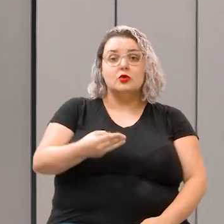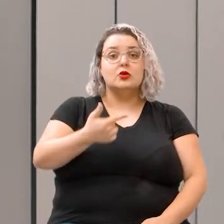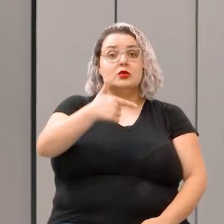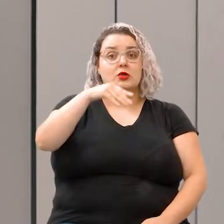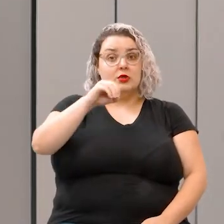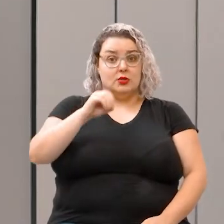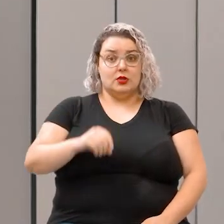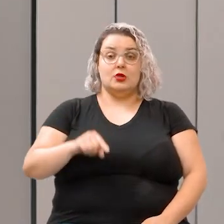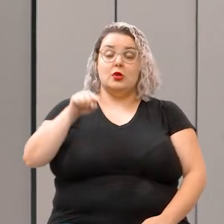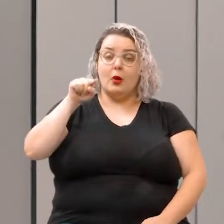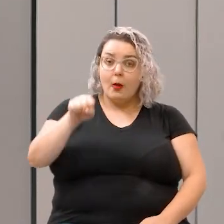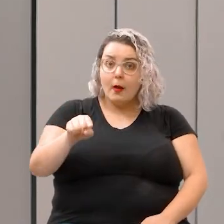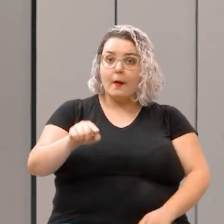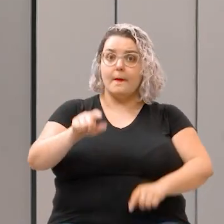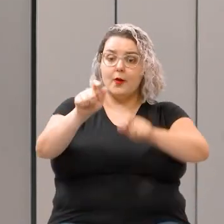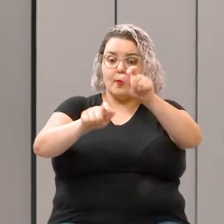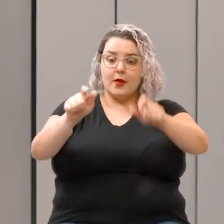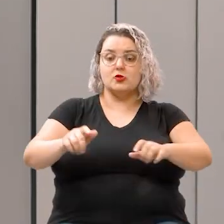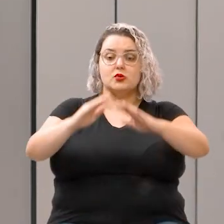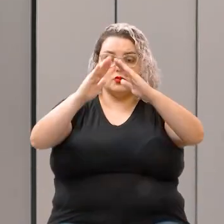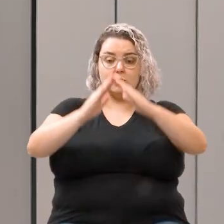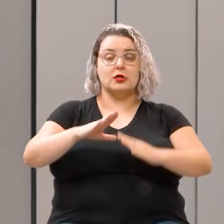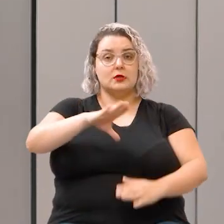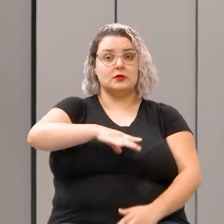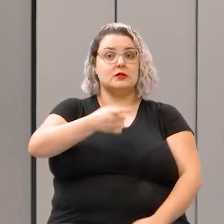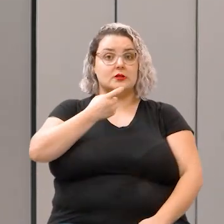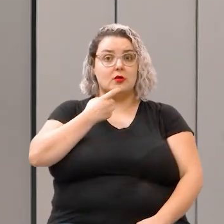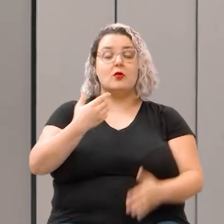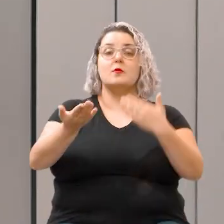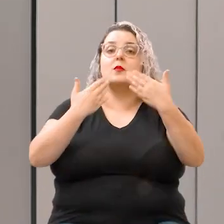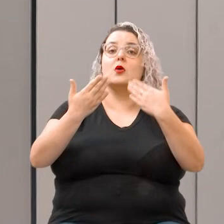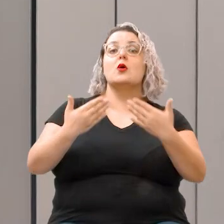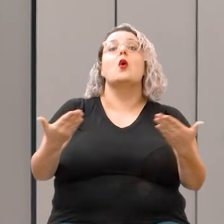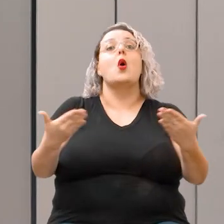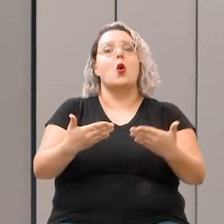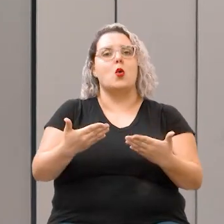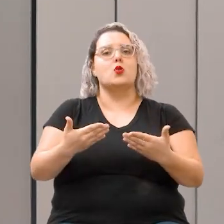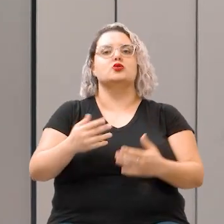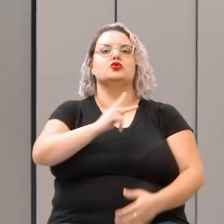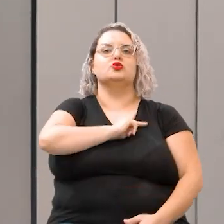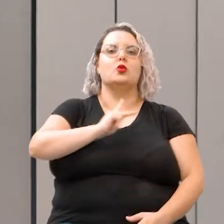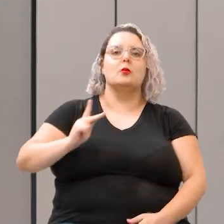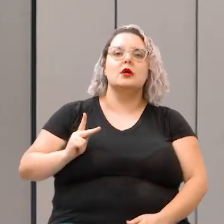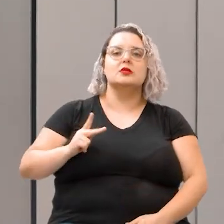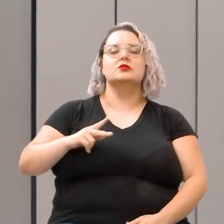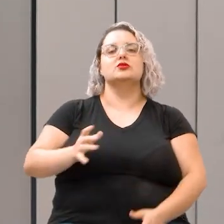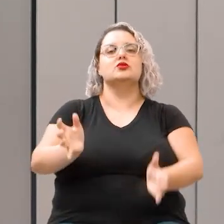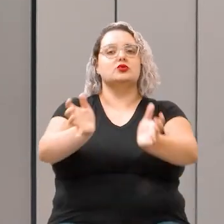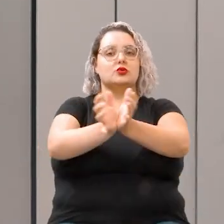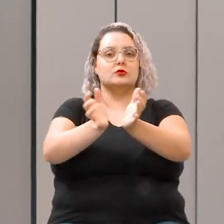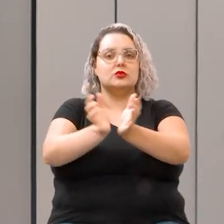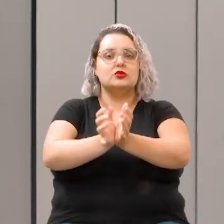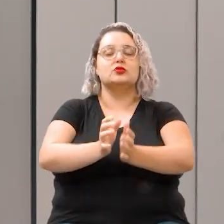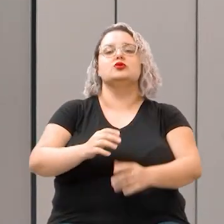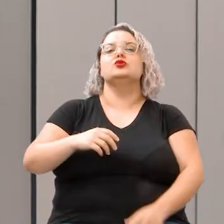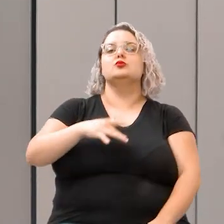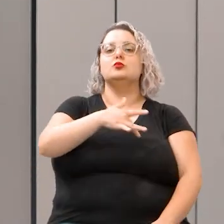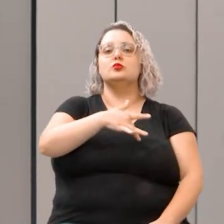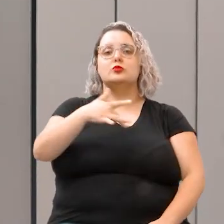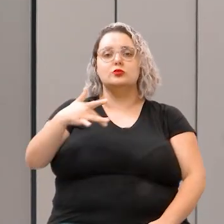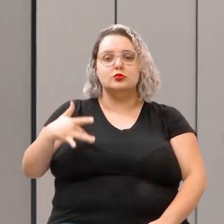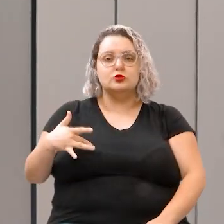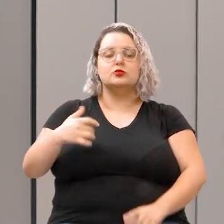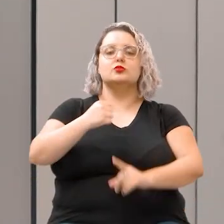habitantes? É o que vamos conversar com hoje o presidente da Comissão de Política Social e Saúde da Câmara Municipal de Campinas,